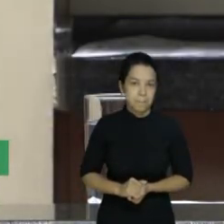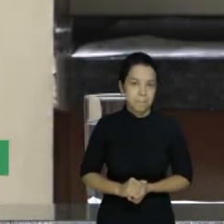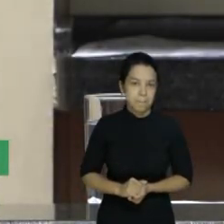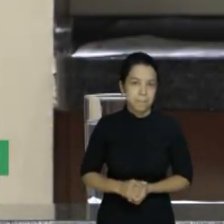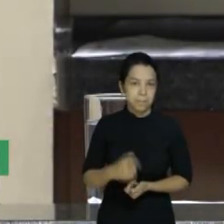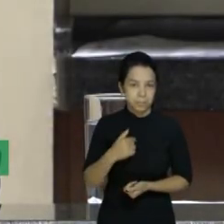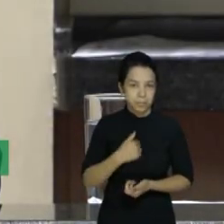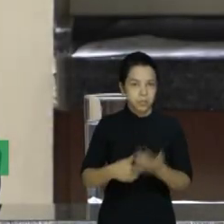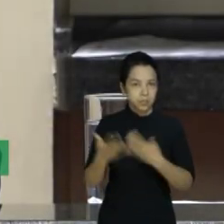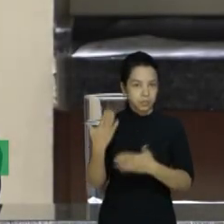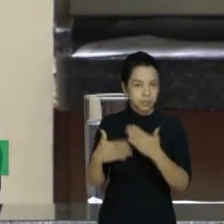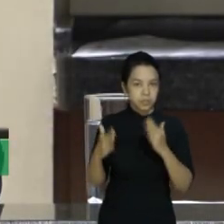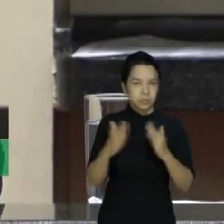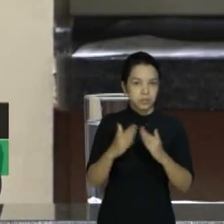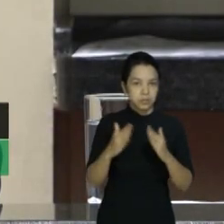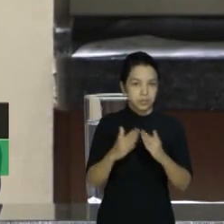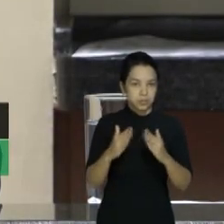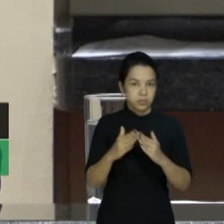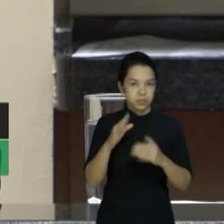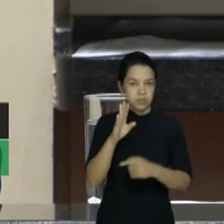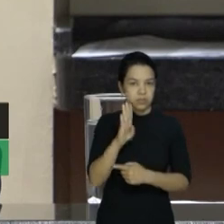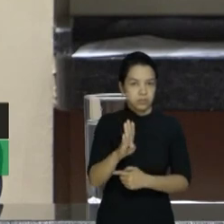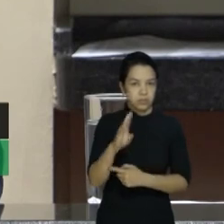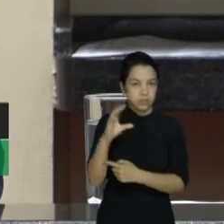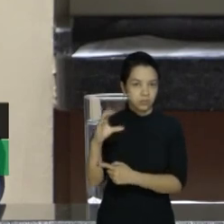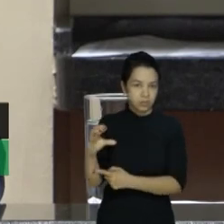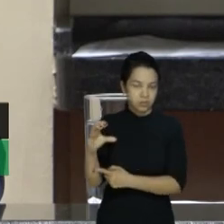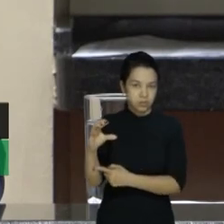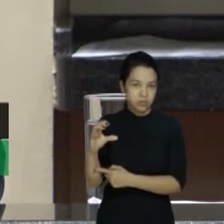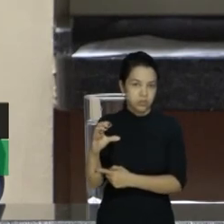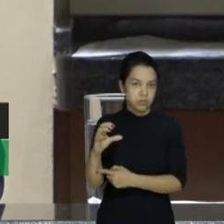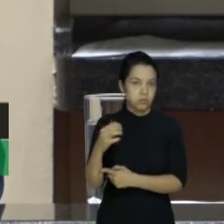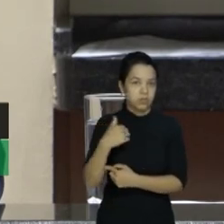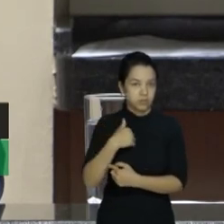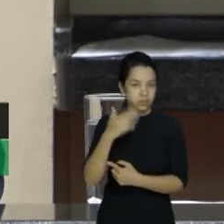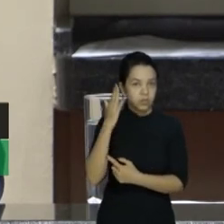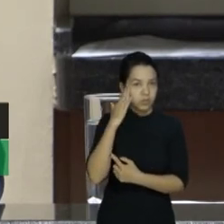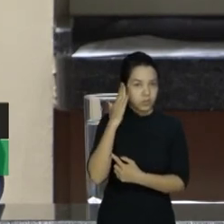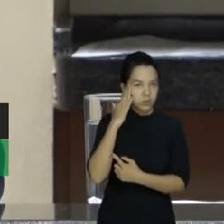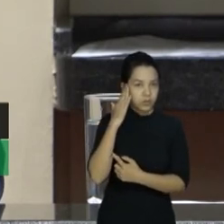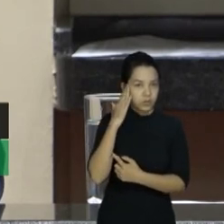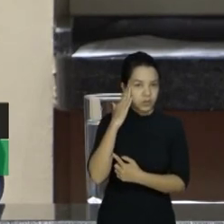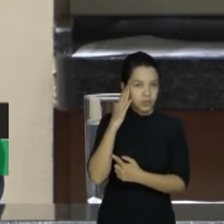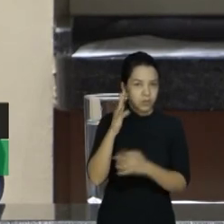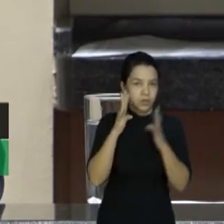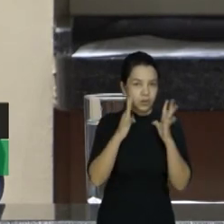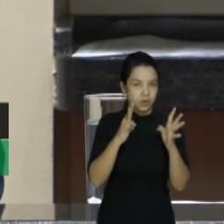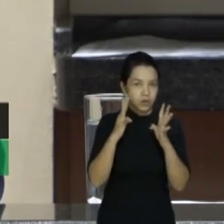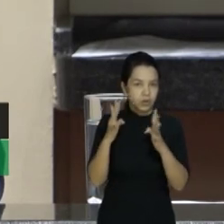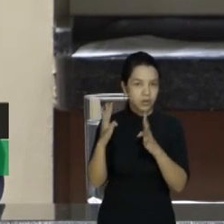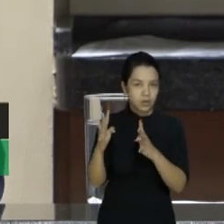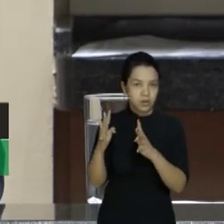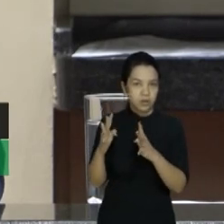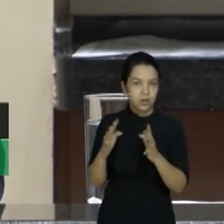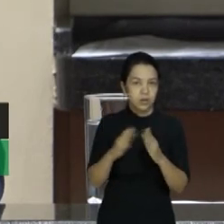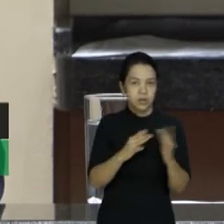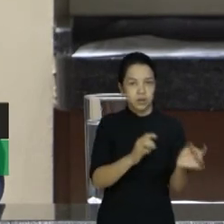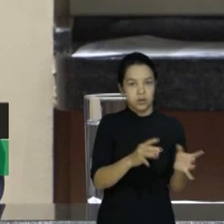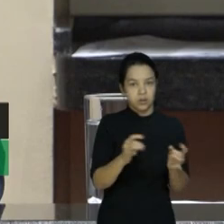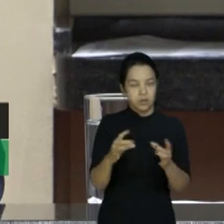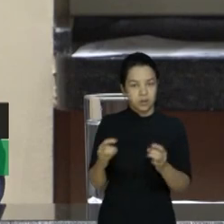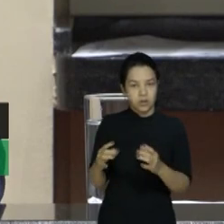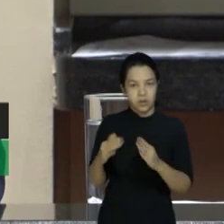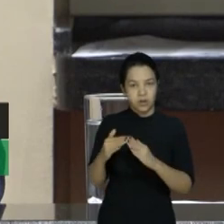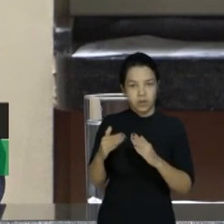morei muitos anos em Balneário Camboriú, sempre ouvi: corretor de imóveis não vende